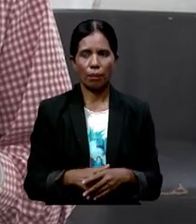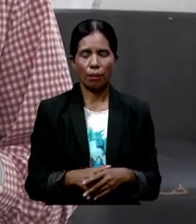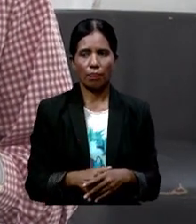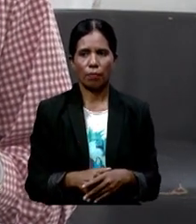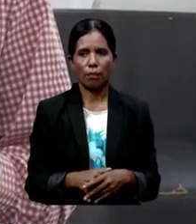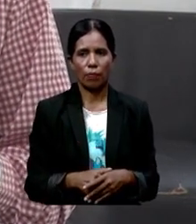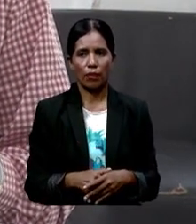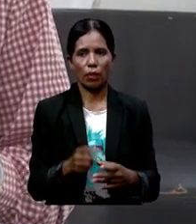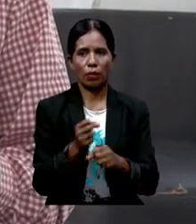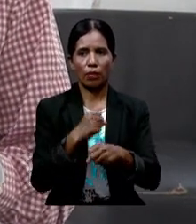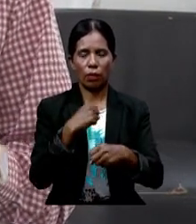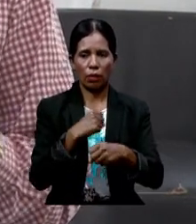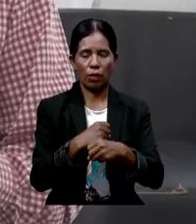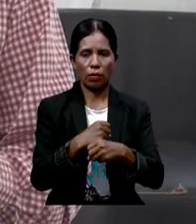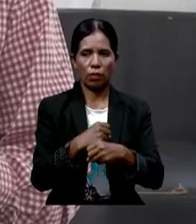halo